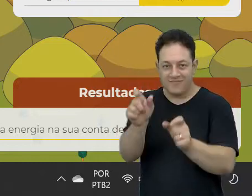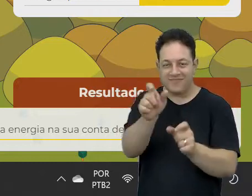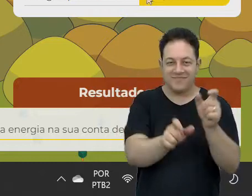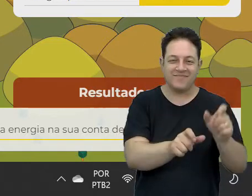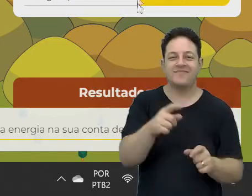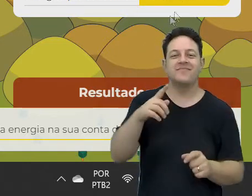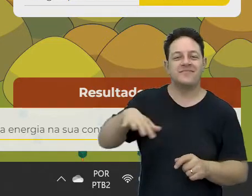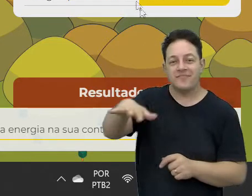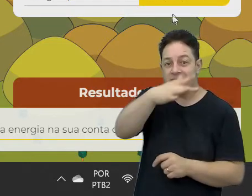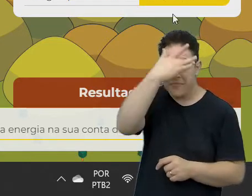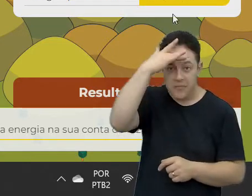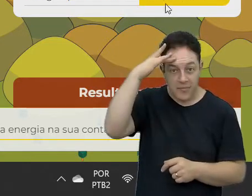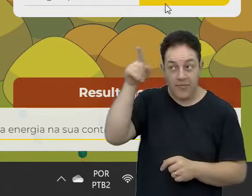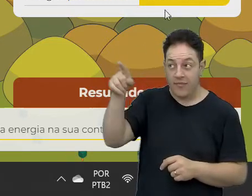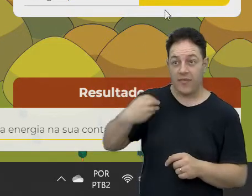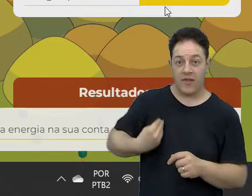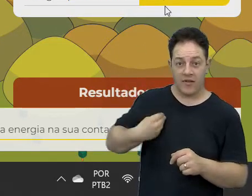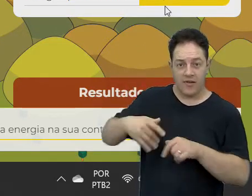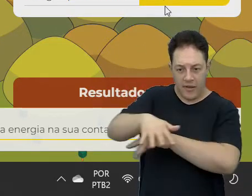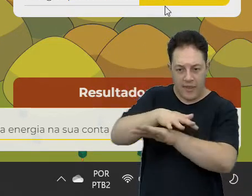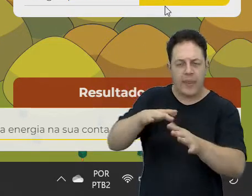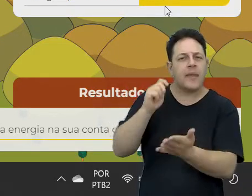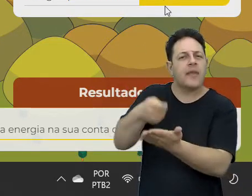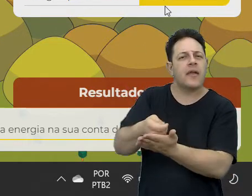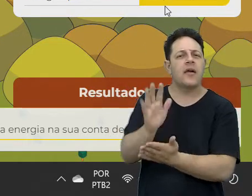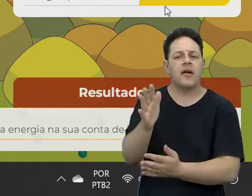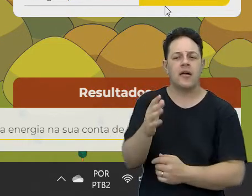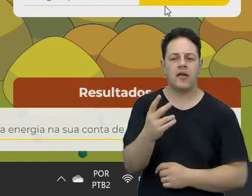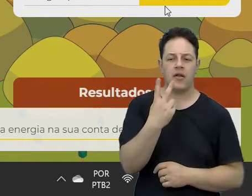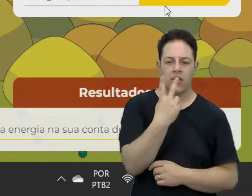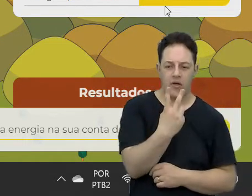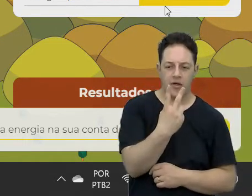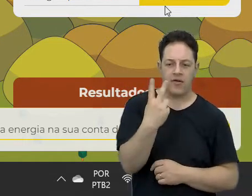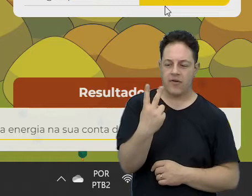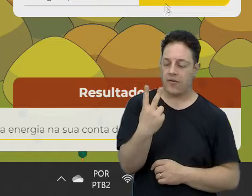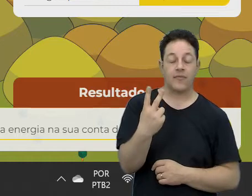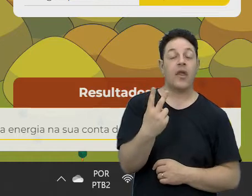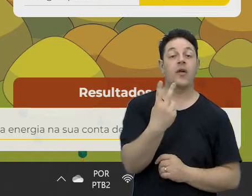as pessoas que moram lá, pagam cerca de R$226.